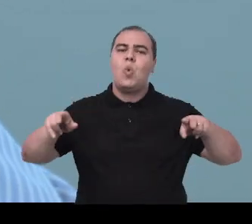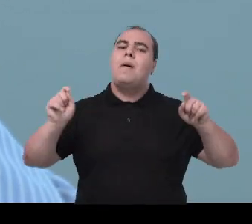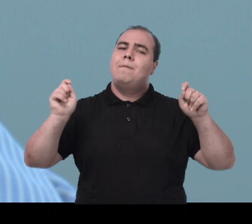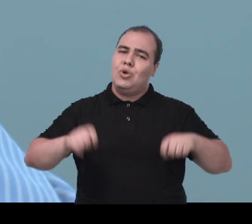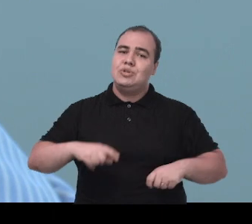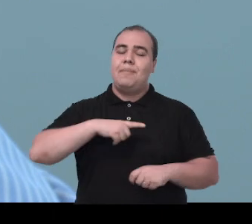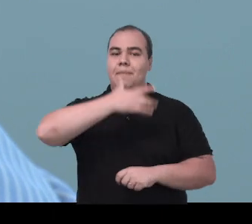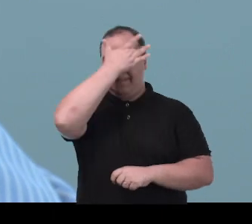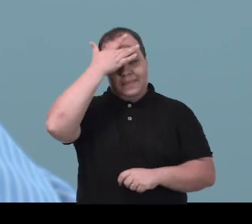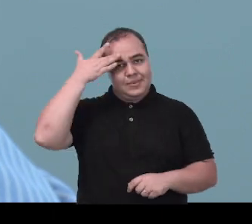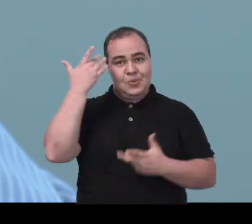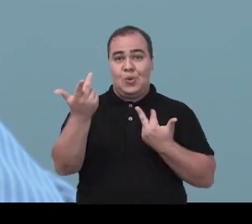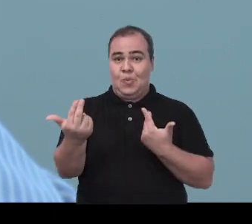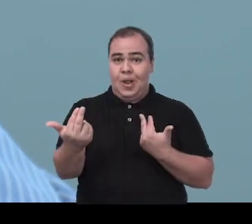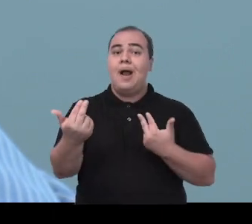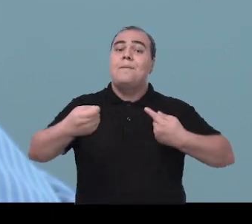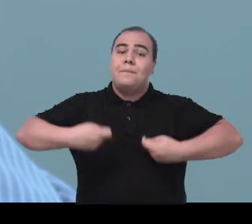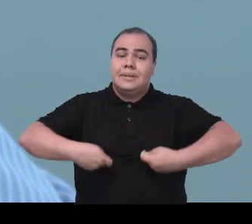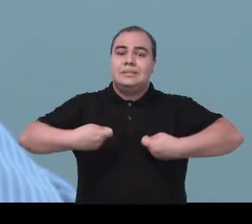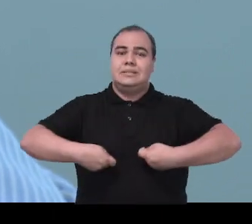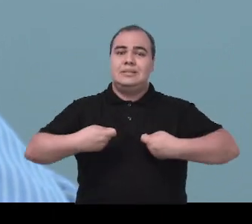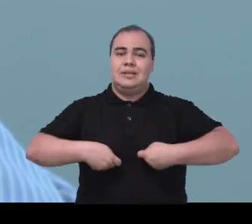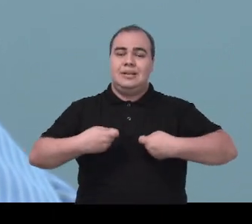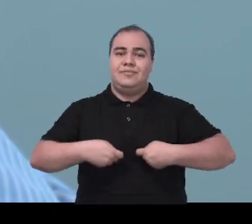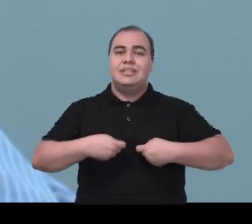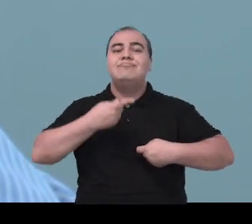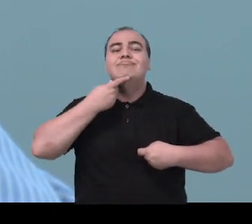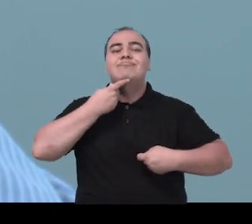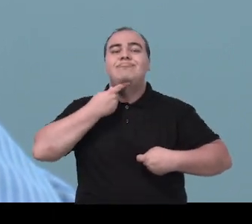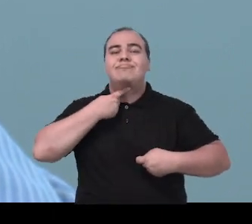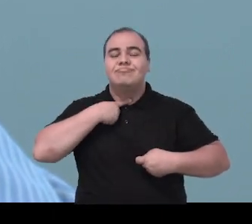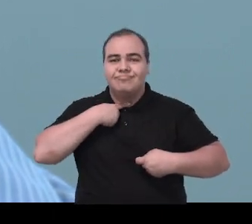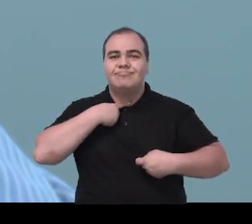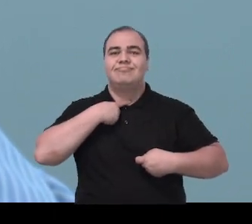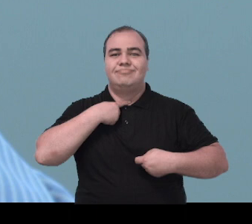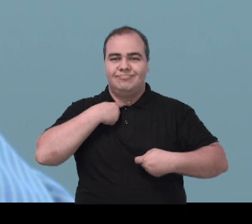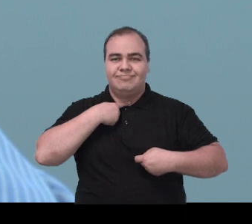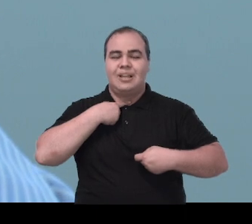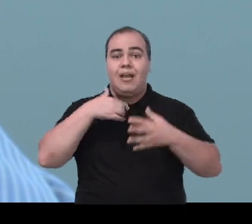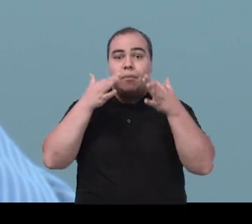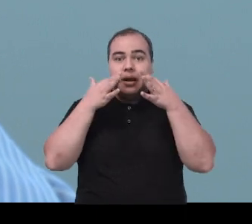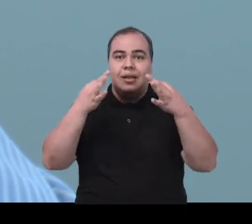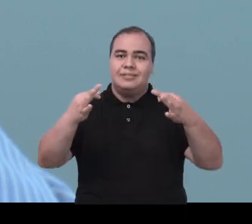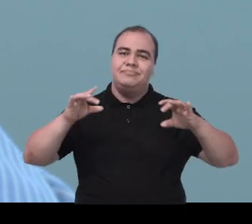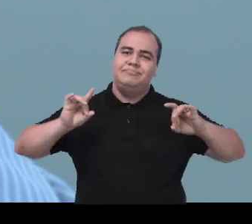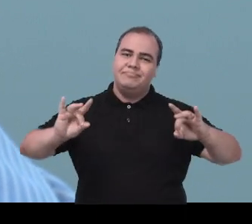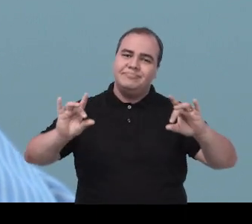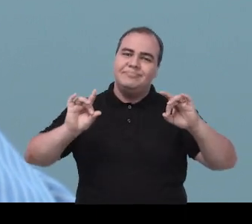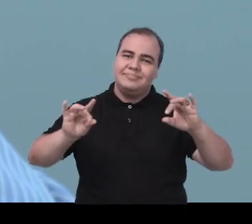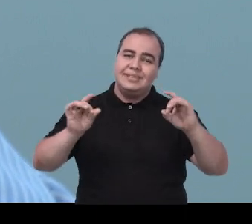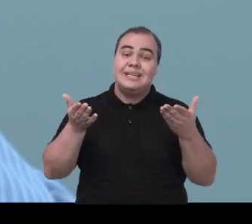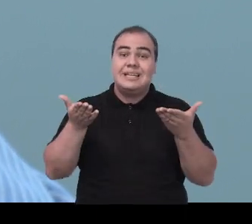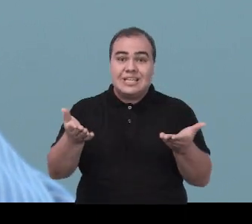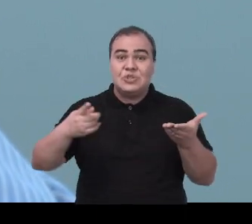porque pode ter mais pessoas assim como eu que precisava e que desejava de uma